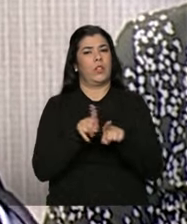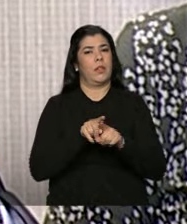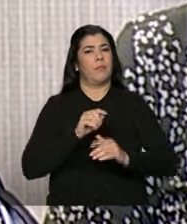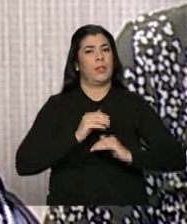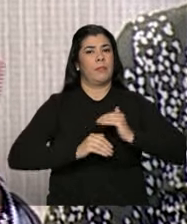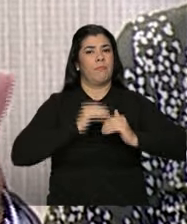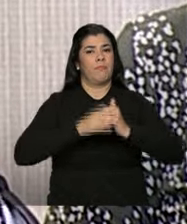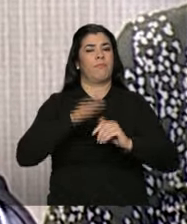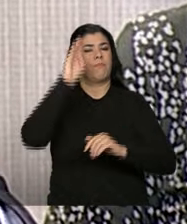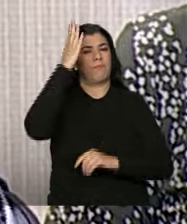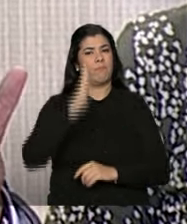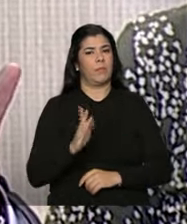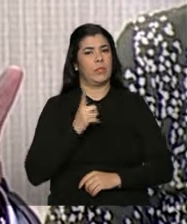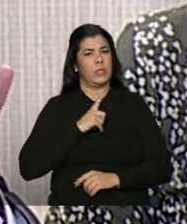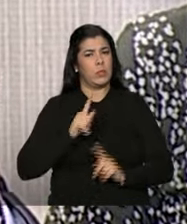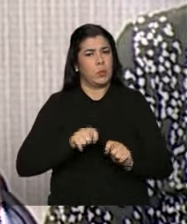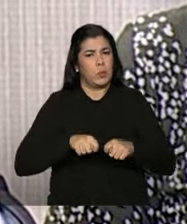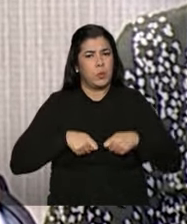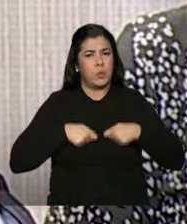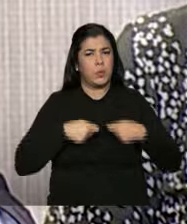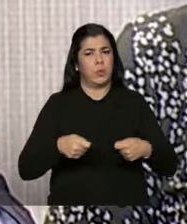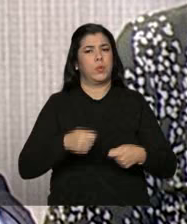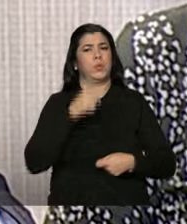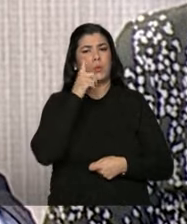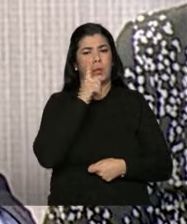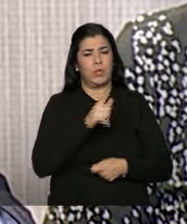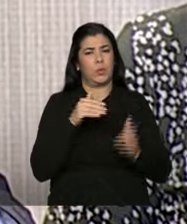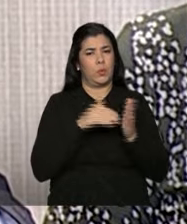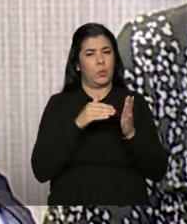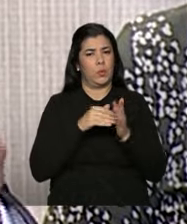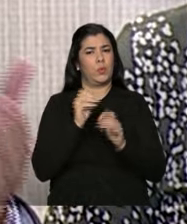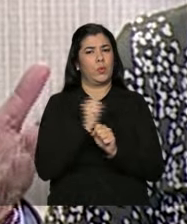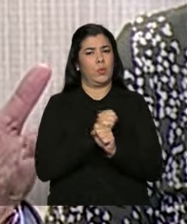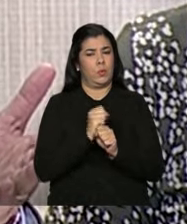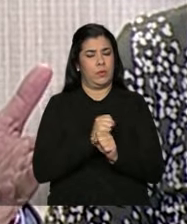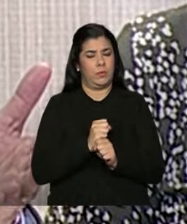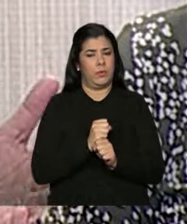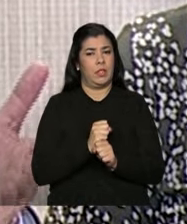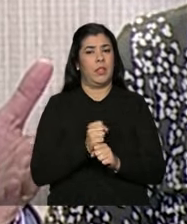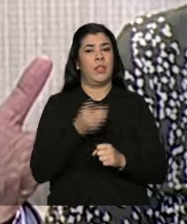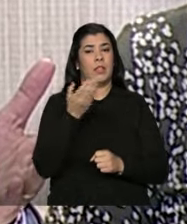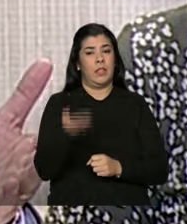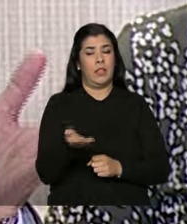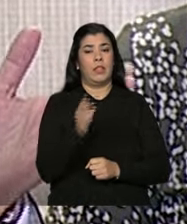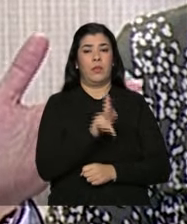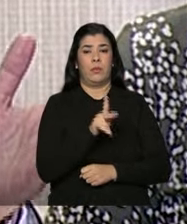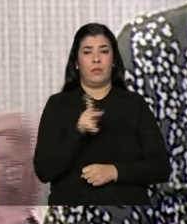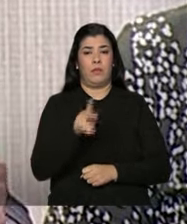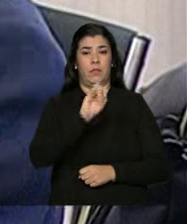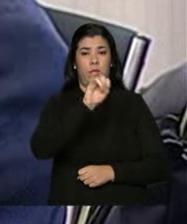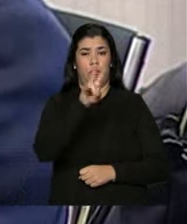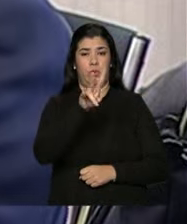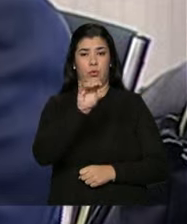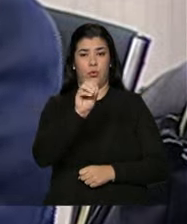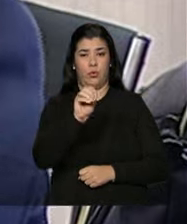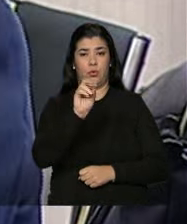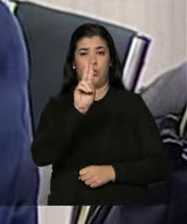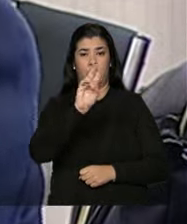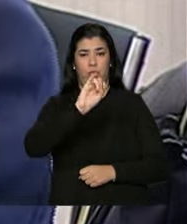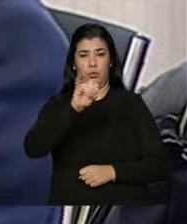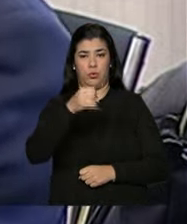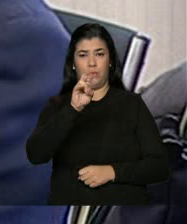Brasil venha vem conquistando com muito esforço nas últimas décadas. E professor Júlio, como eu comentava com o senhor antes do início